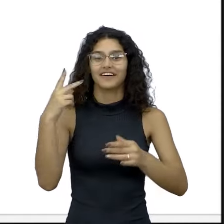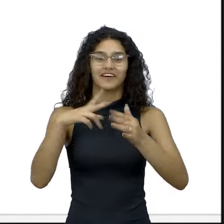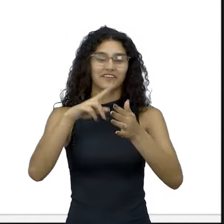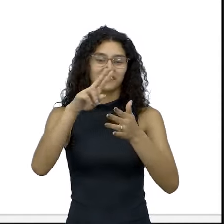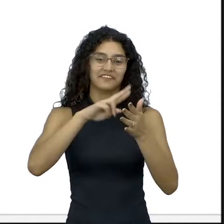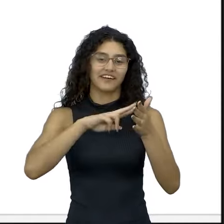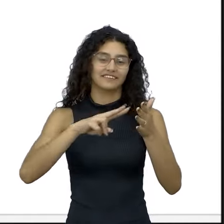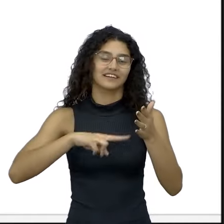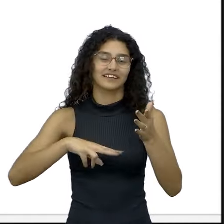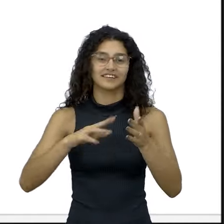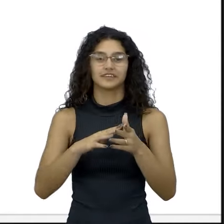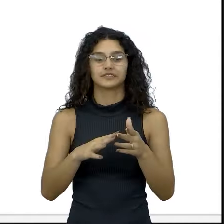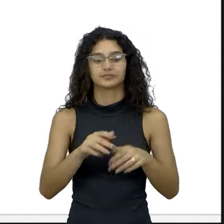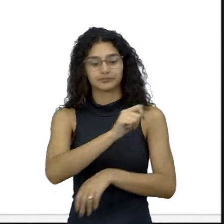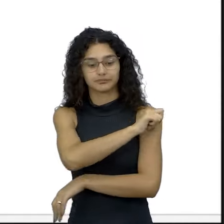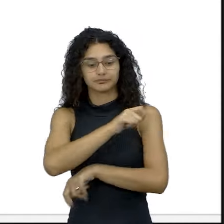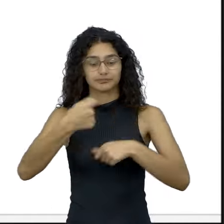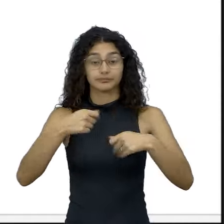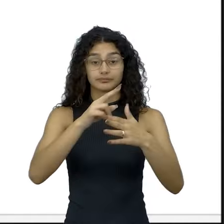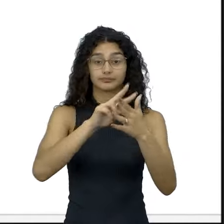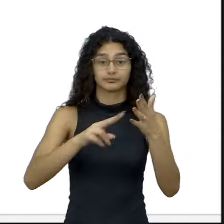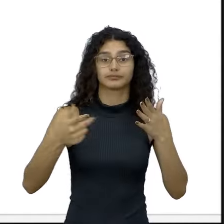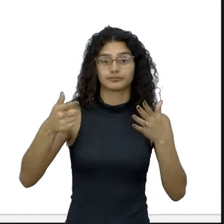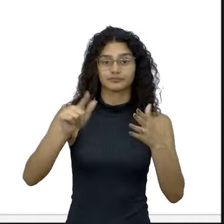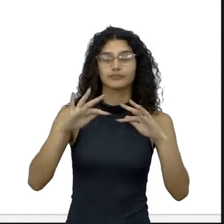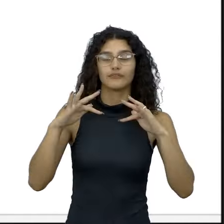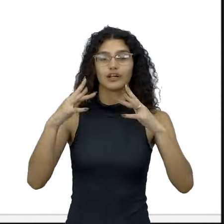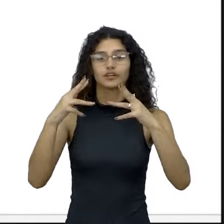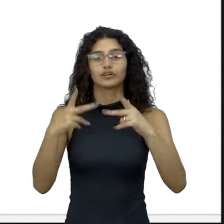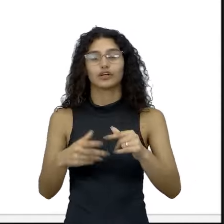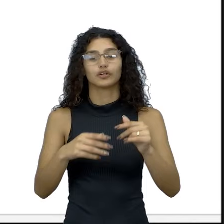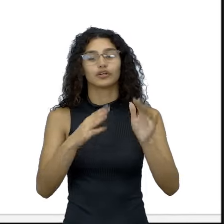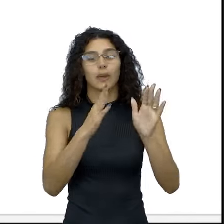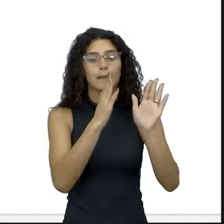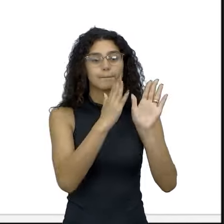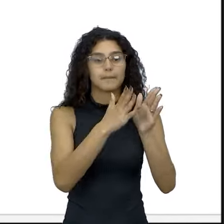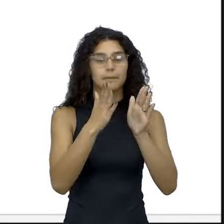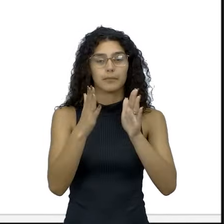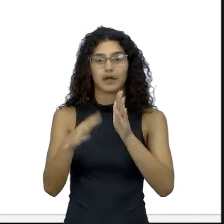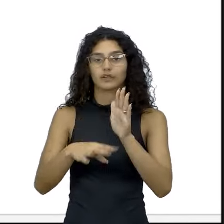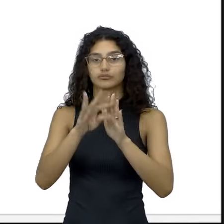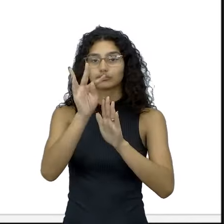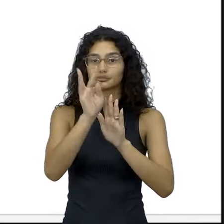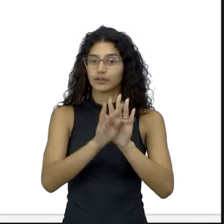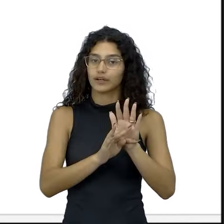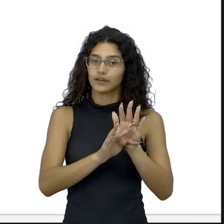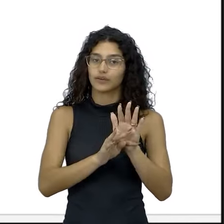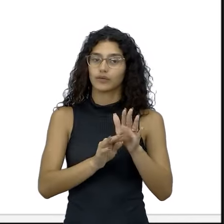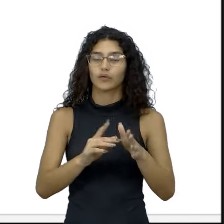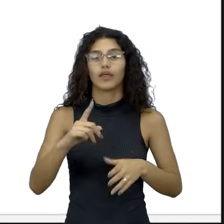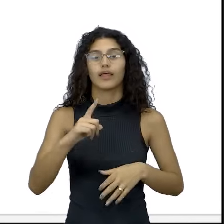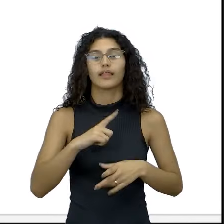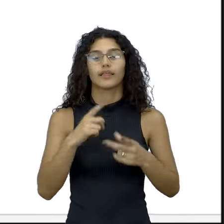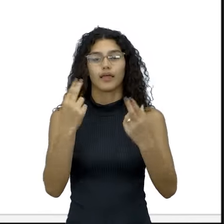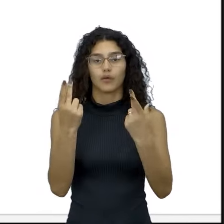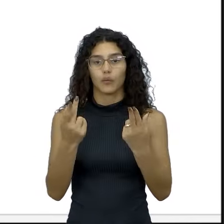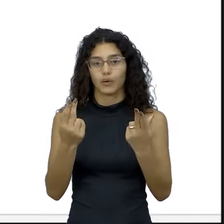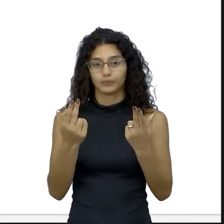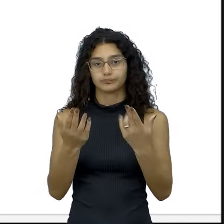estudantes eles irão reler e marcar o que todos os parágrafos deste texto eles têm em